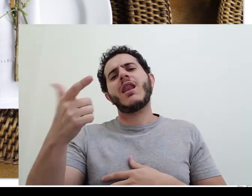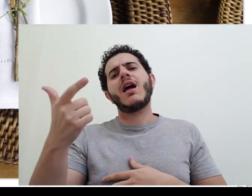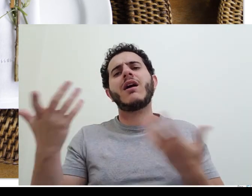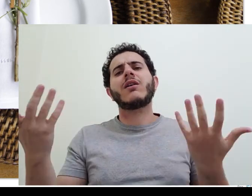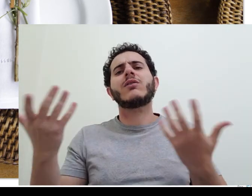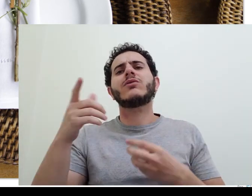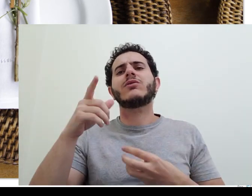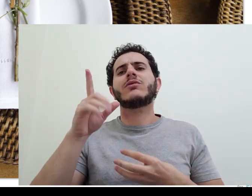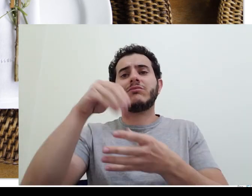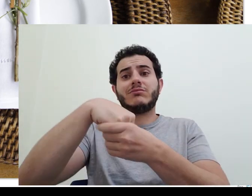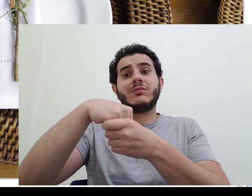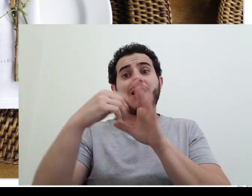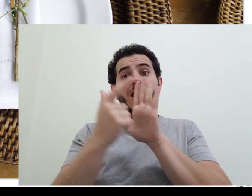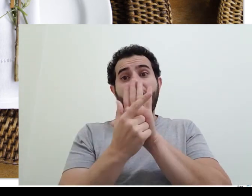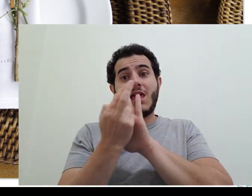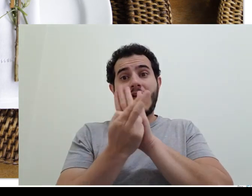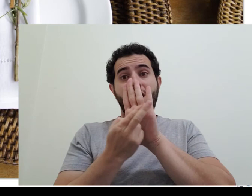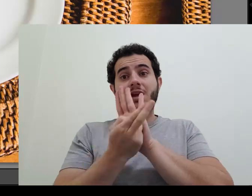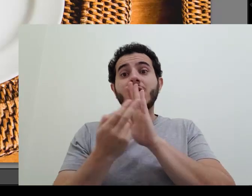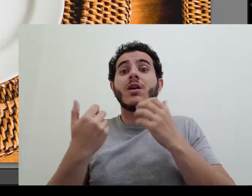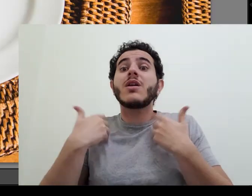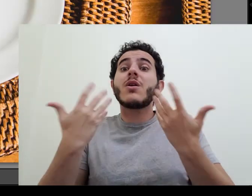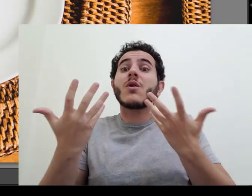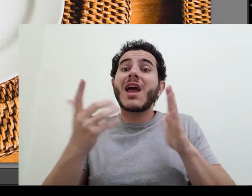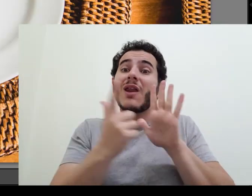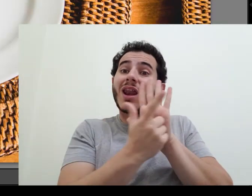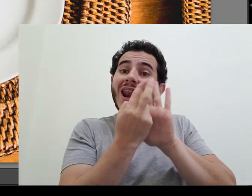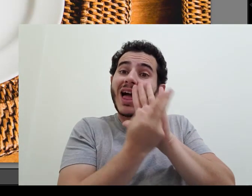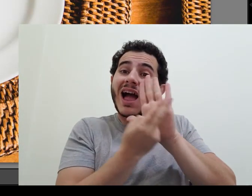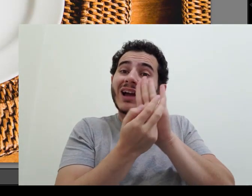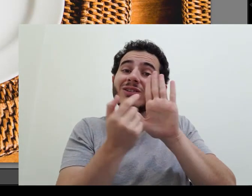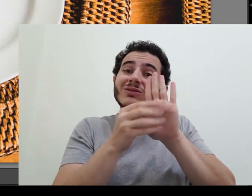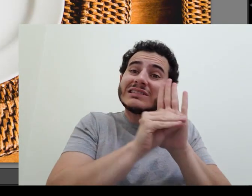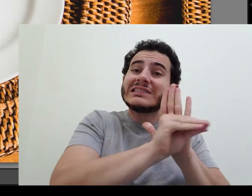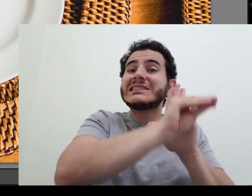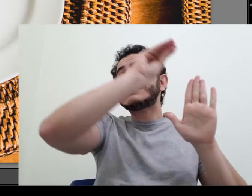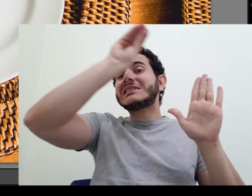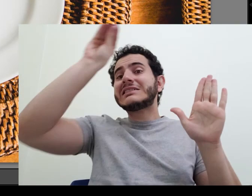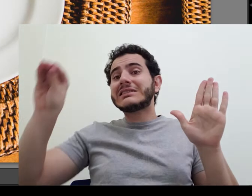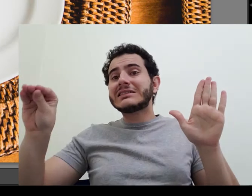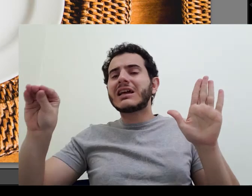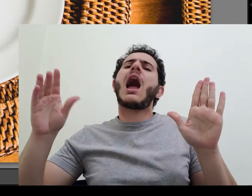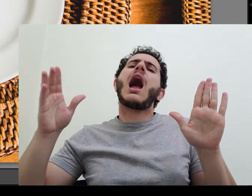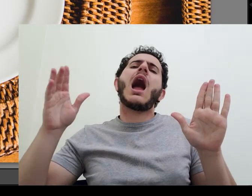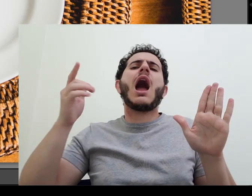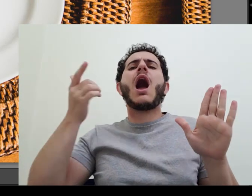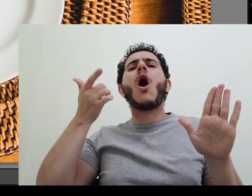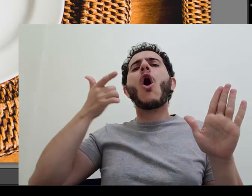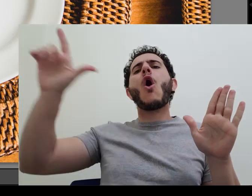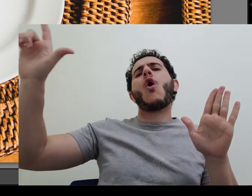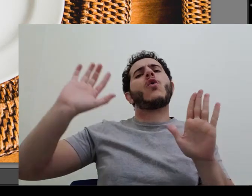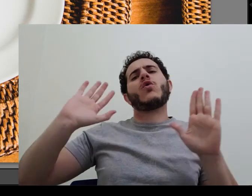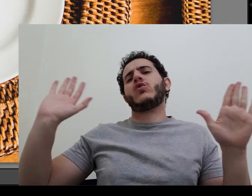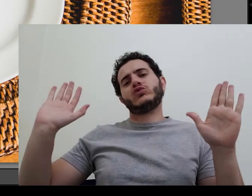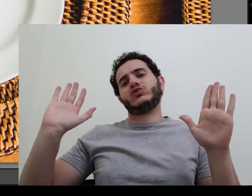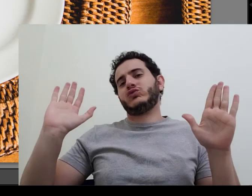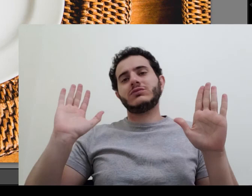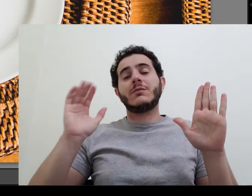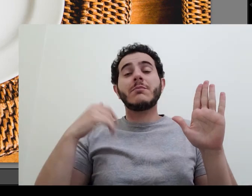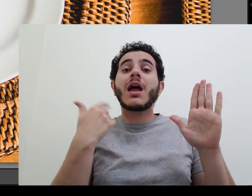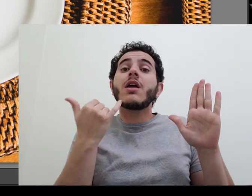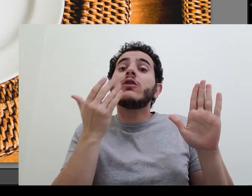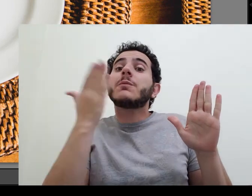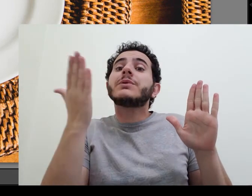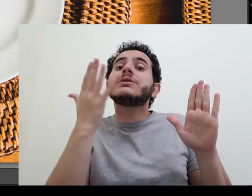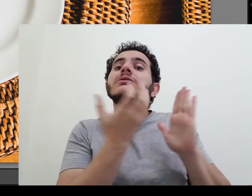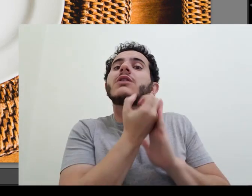é muito importante salvar o XMP. É claro que também aqui você está com a foto só vendo dentro do Lightroom. Você quer tirar essa foto daqui,